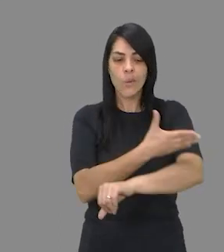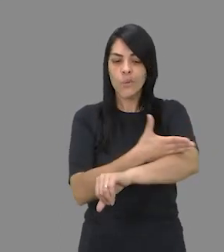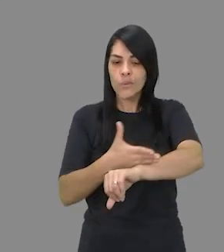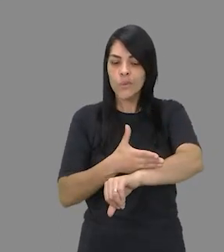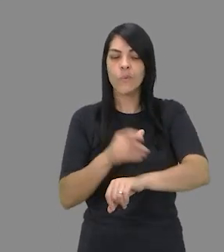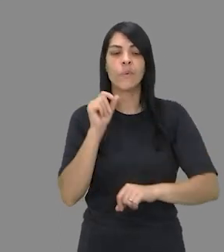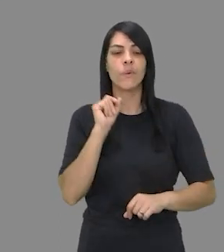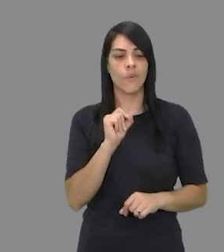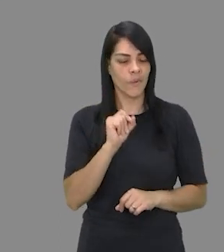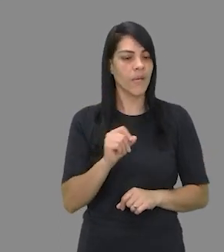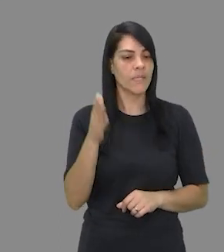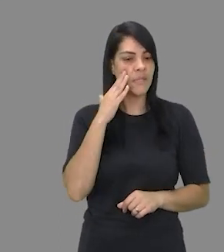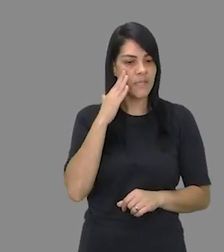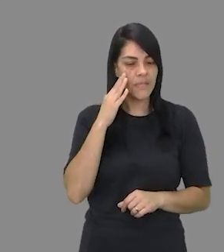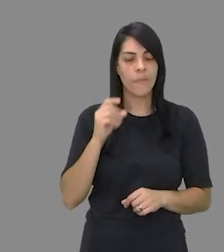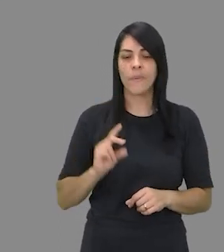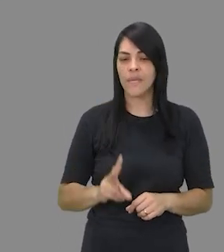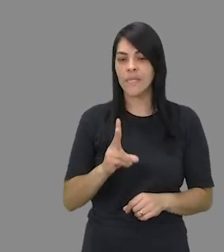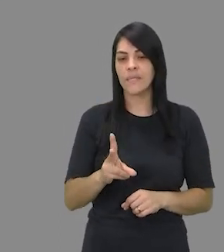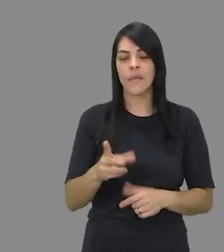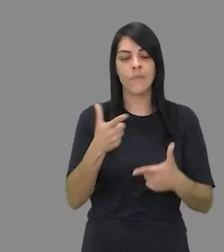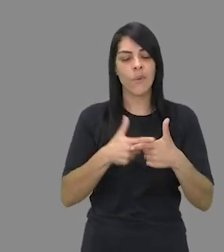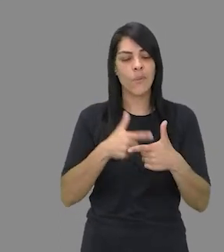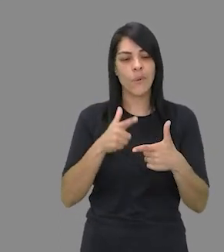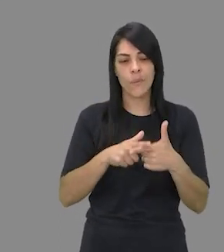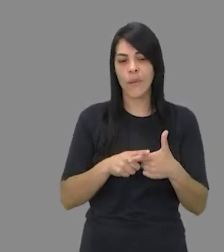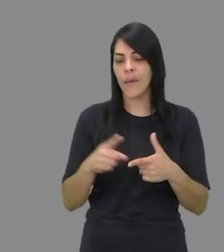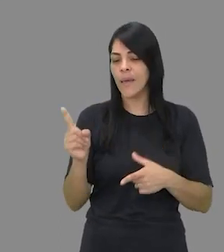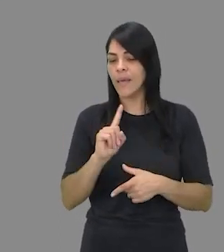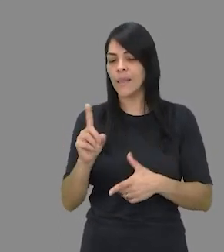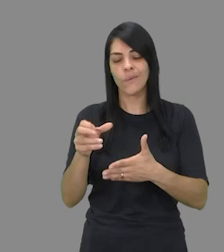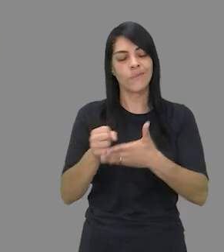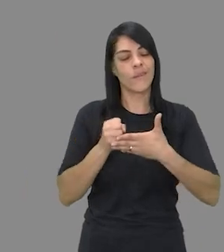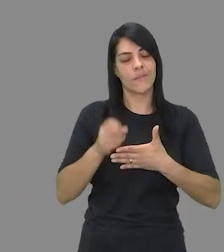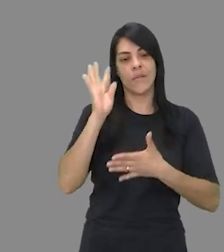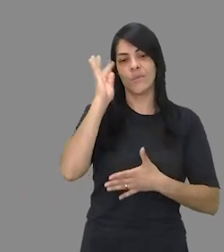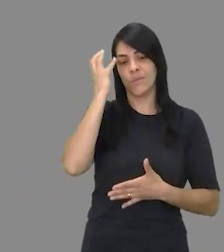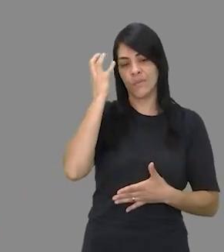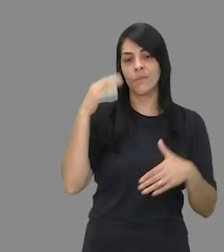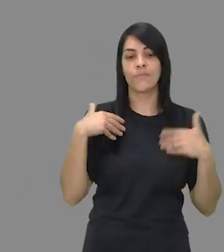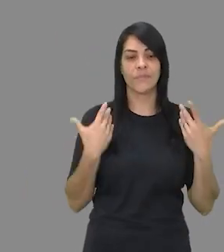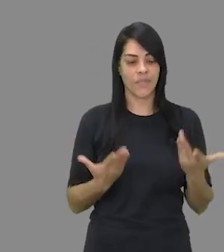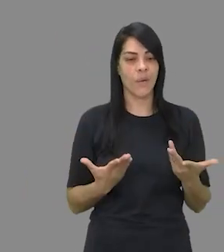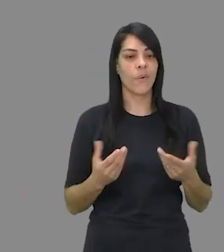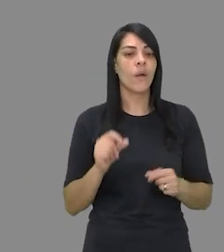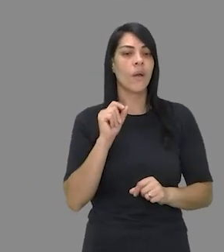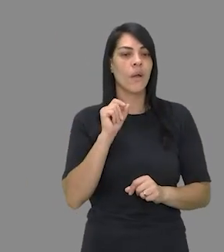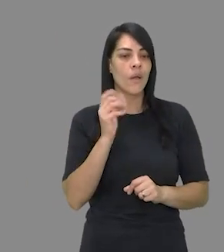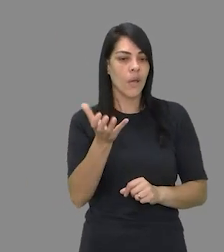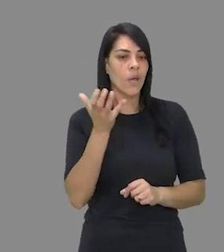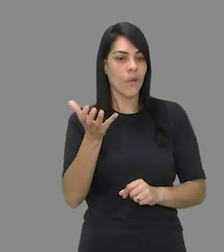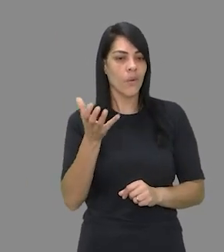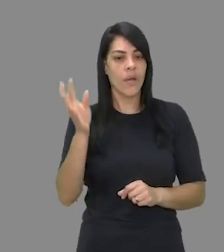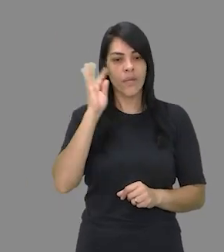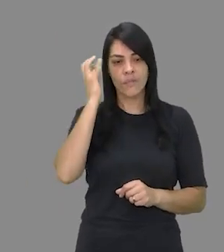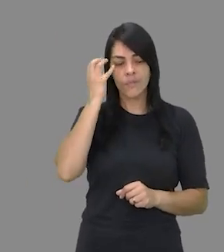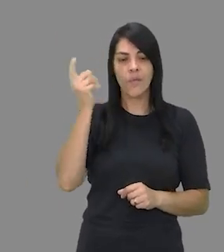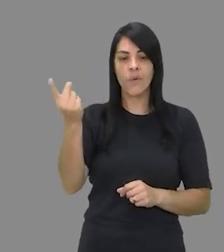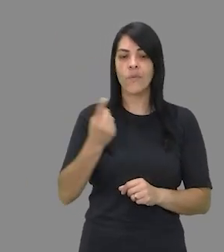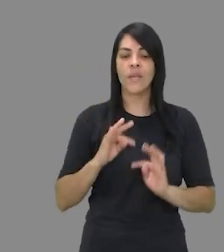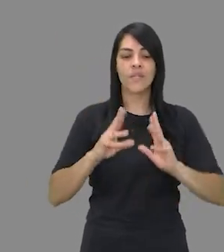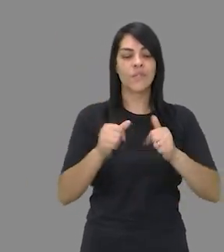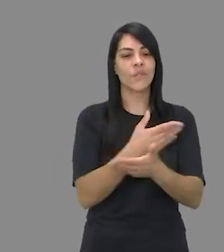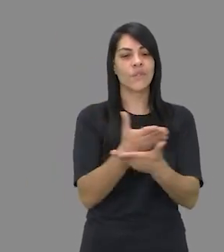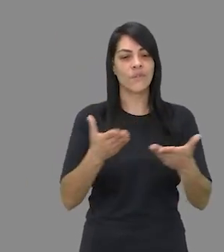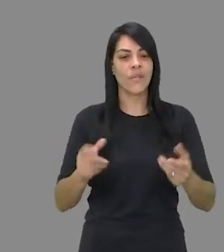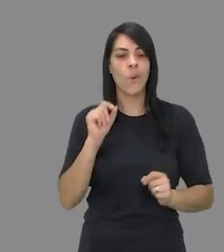costume, né, de identificar sempre os problemas e não trazer a solução. E aí eu quero que essa solução venha de todos vocês.